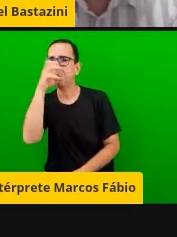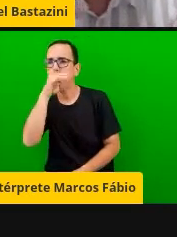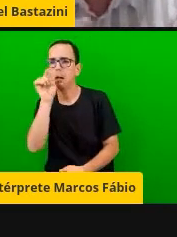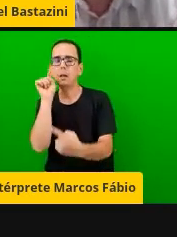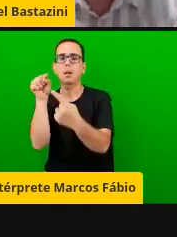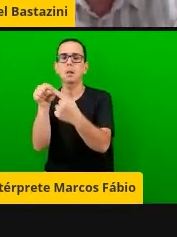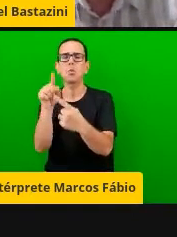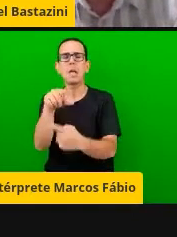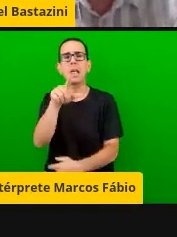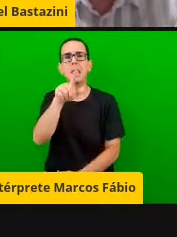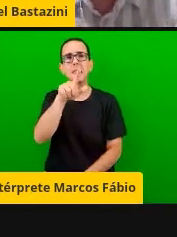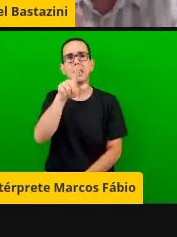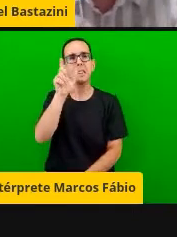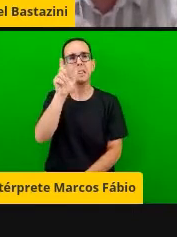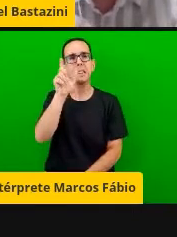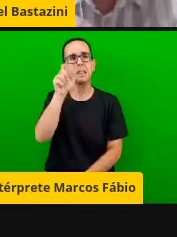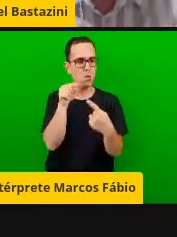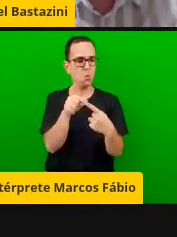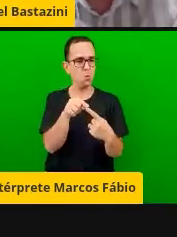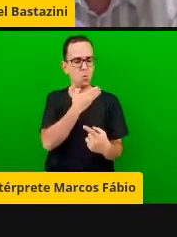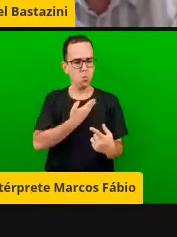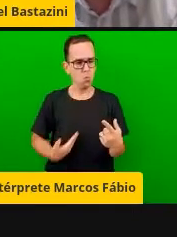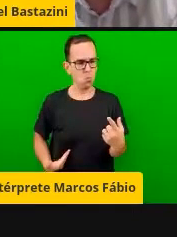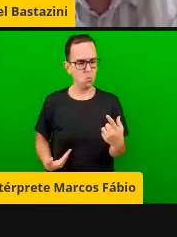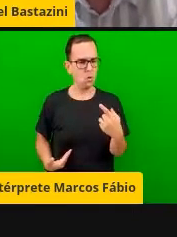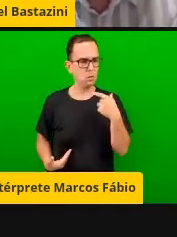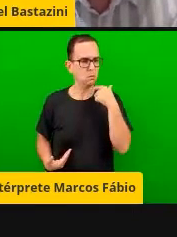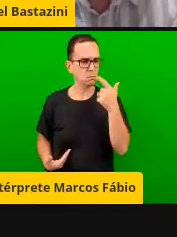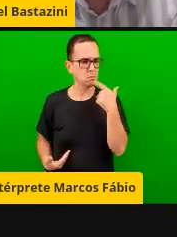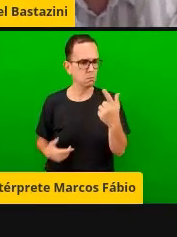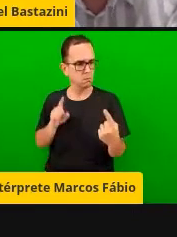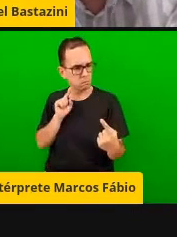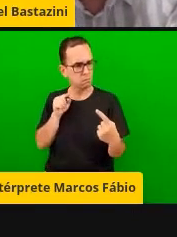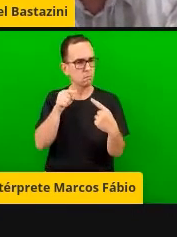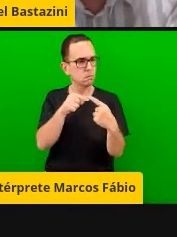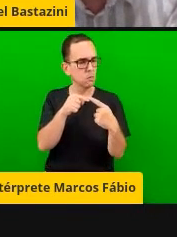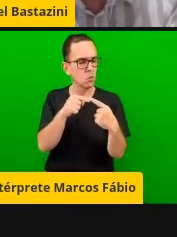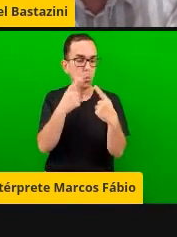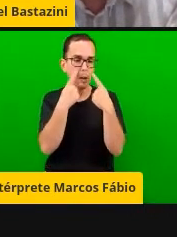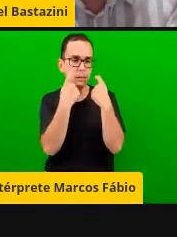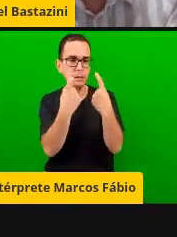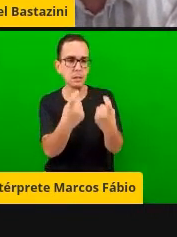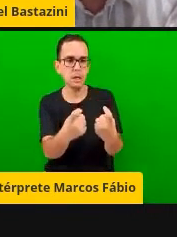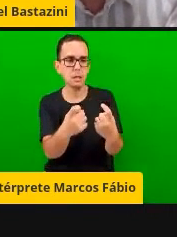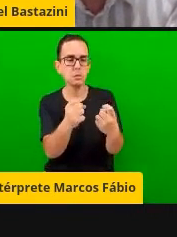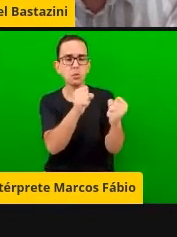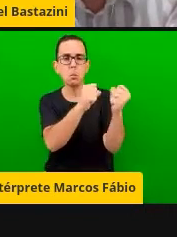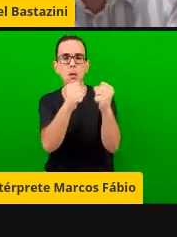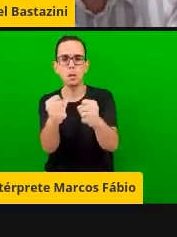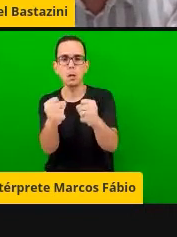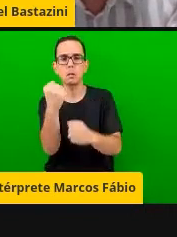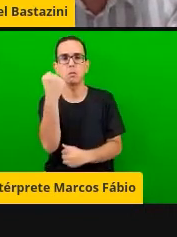delinquente, estados que não vão de acordo com os interesses da potência hegemônica, no